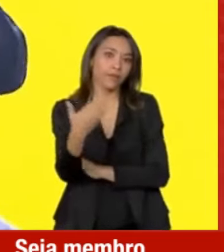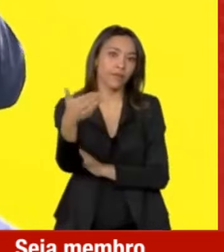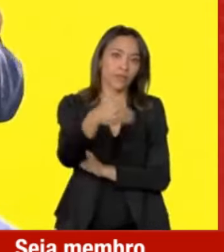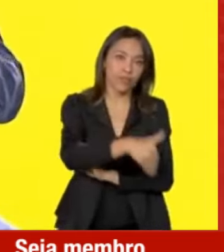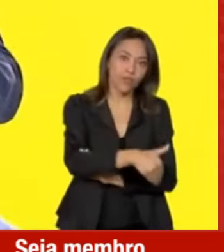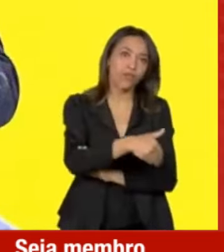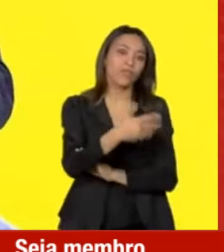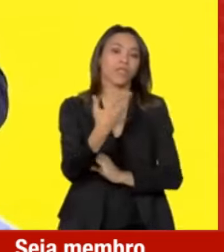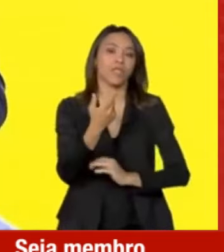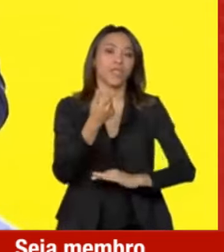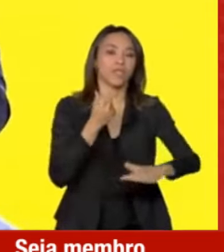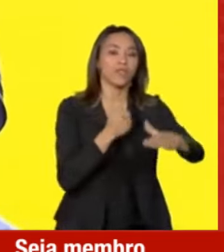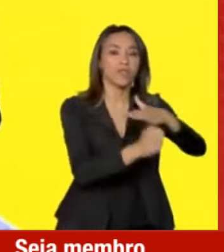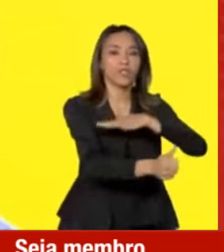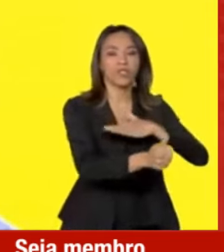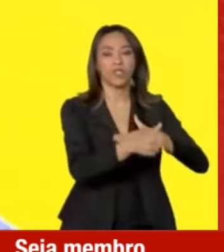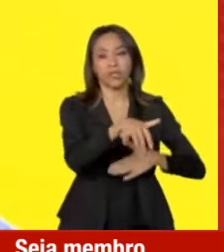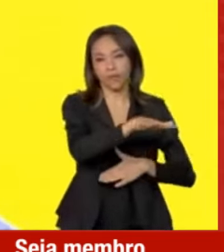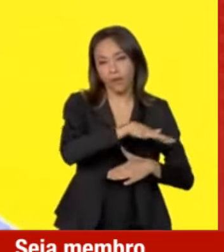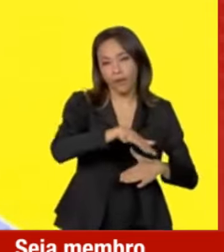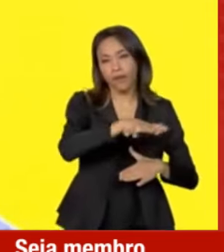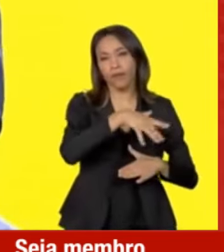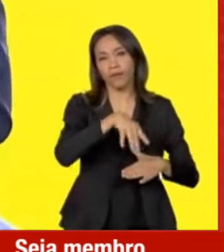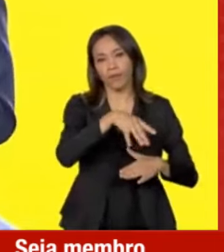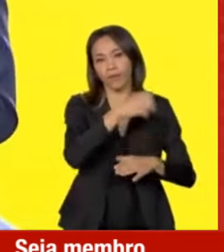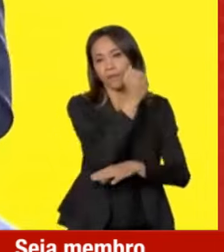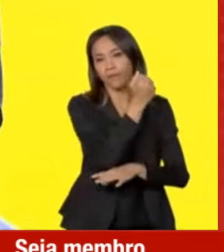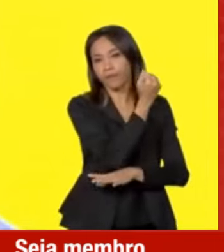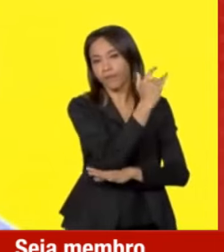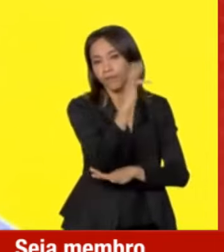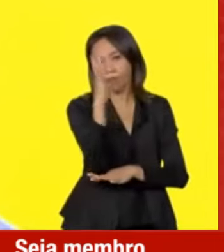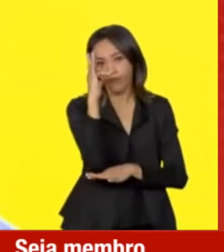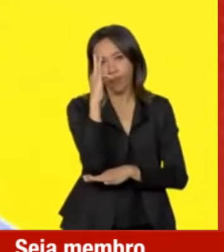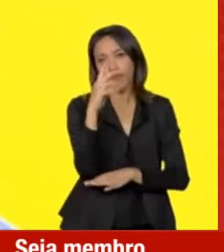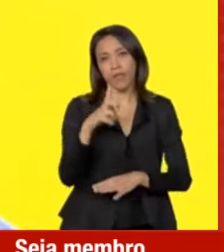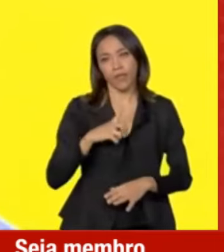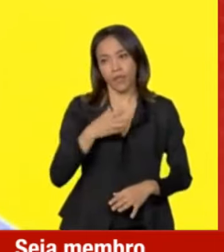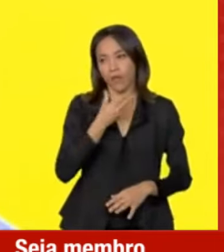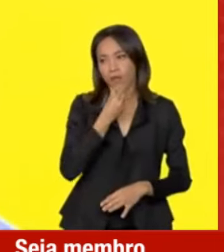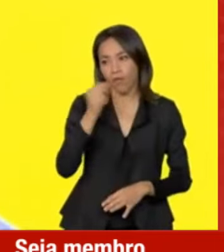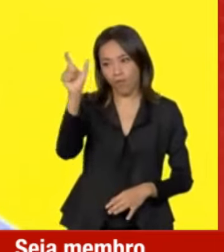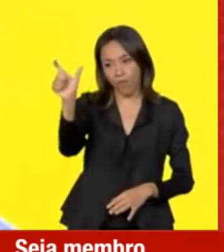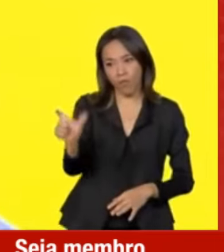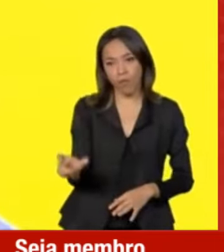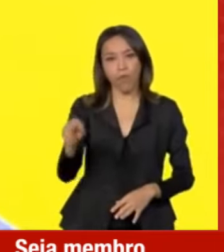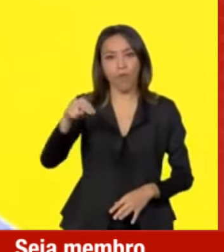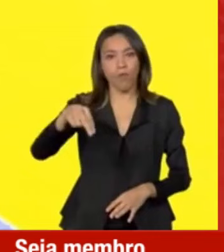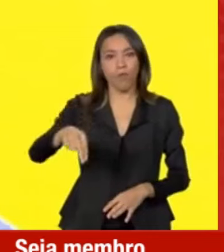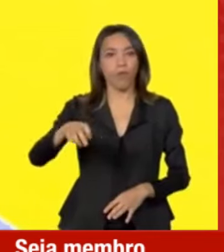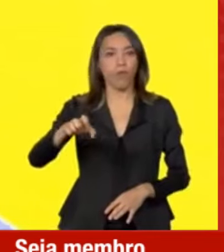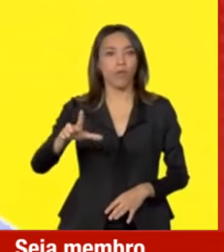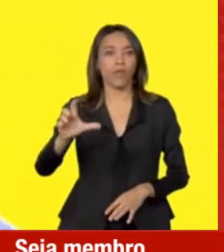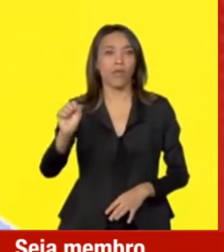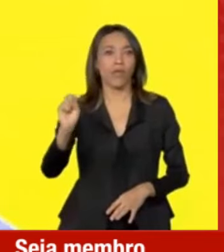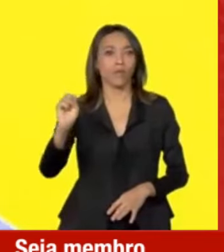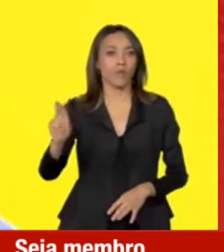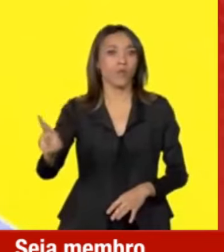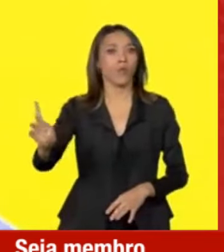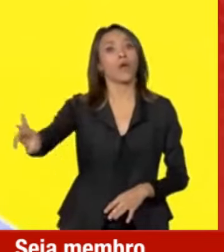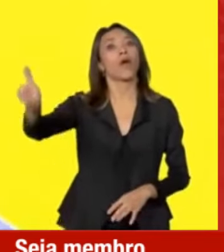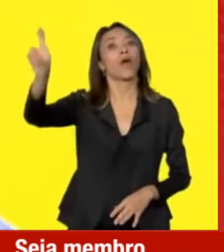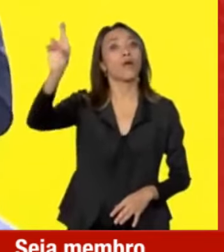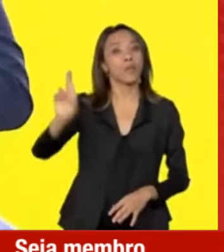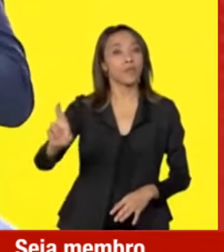sentido amplo, via Fundo Clima, e está aqui o Nelson Barbosa representando o Luiz Mercadante, o BNDES,